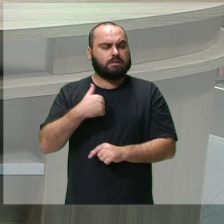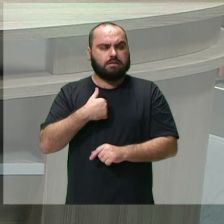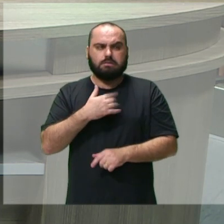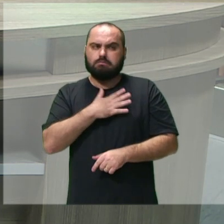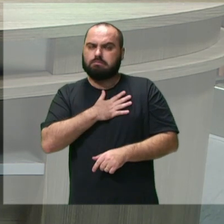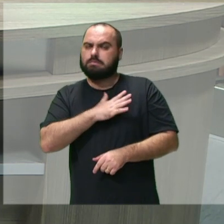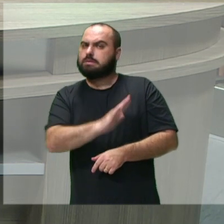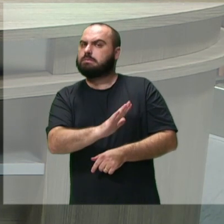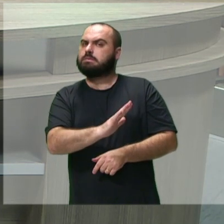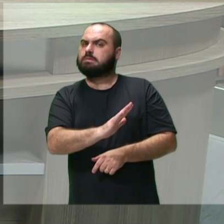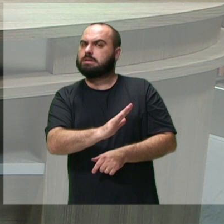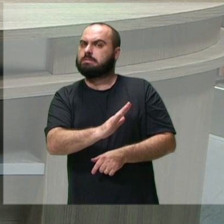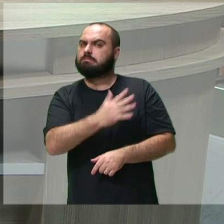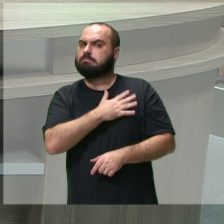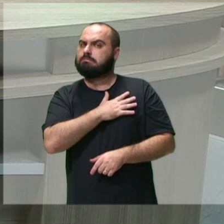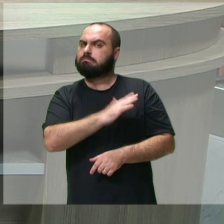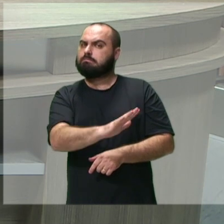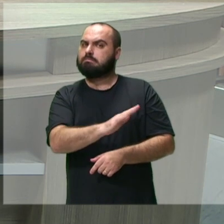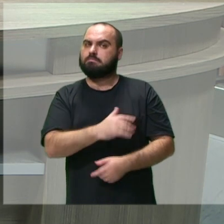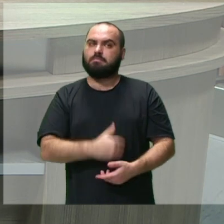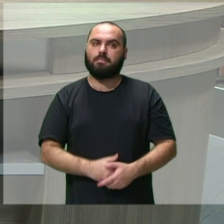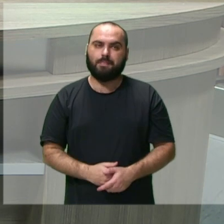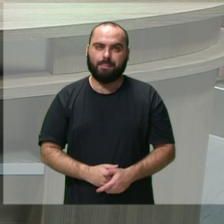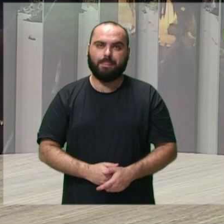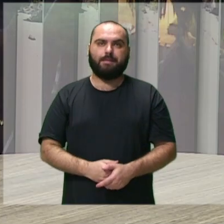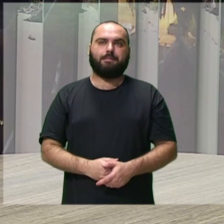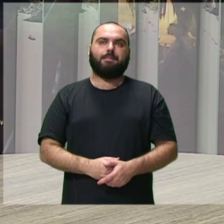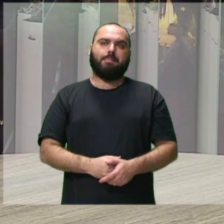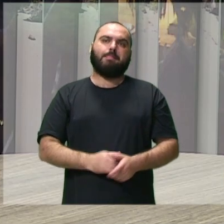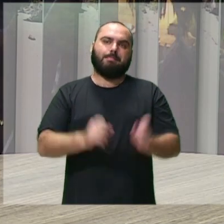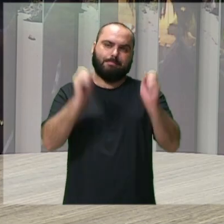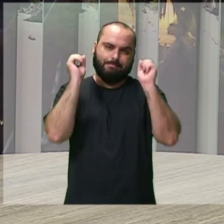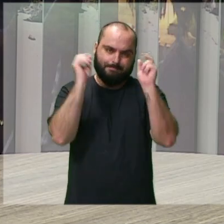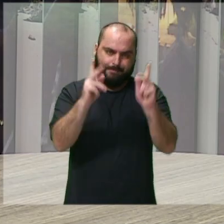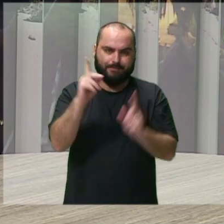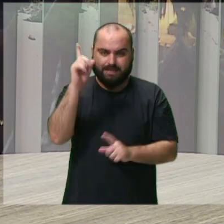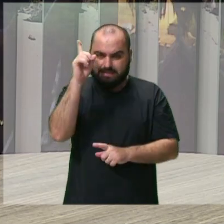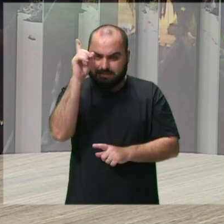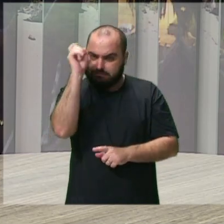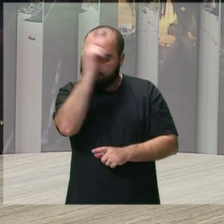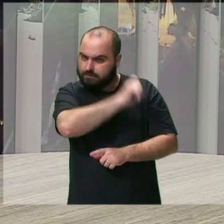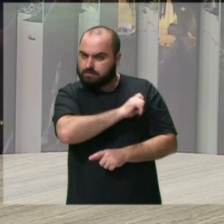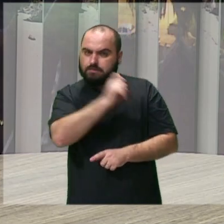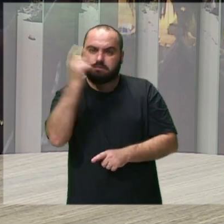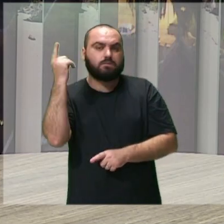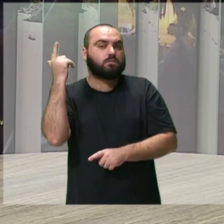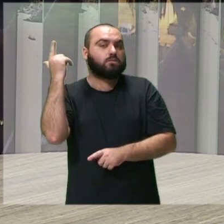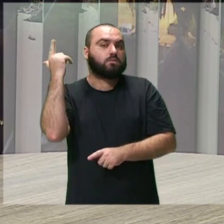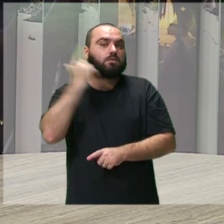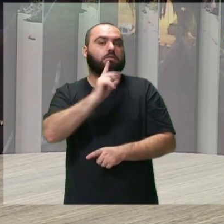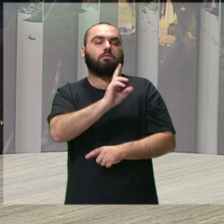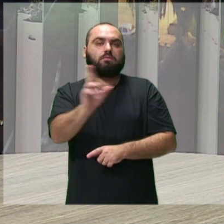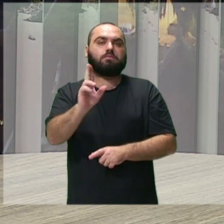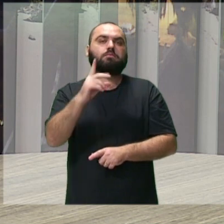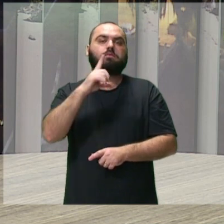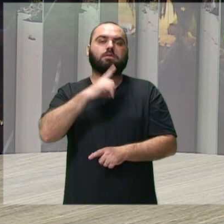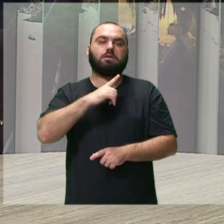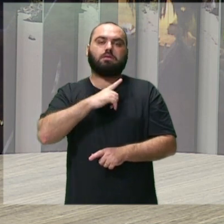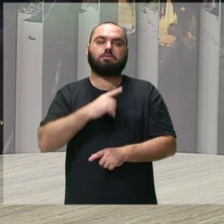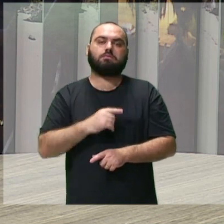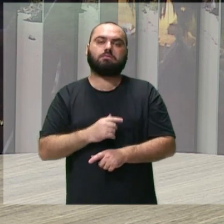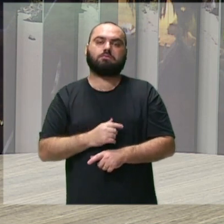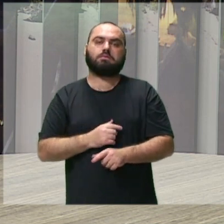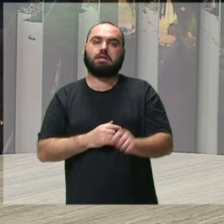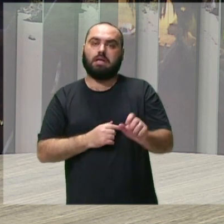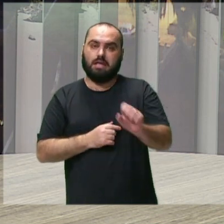essa mudança, sabe? Aí, para complicar um pouquinho, já que estava difícil, ninguém acertava o nome, eu acabei colocando um S a mais e um W